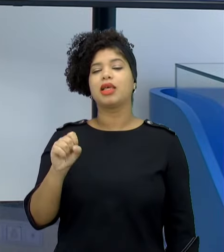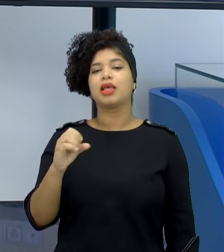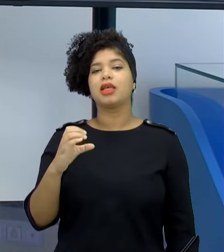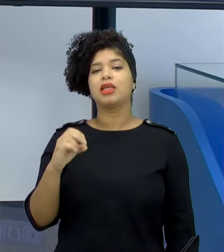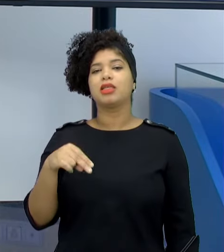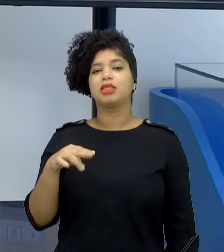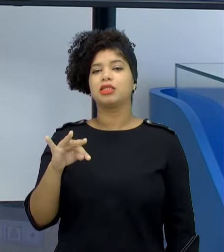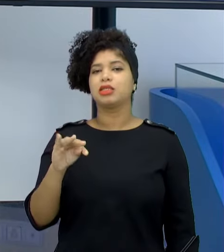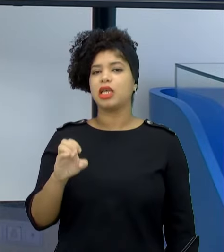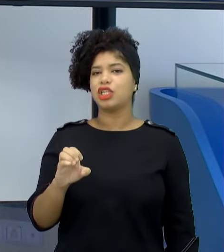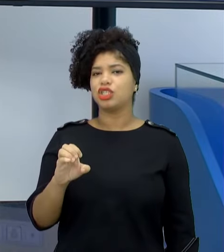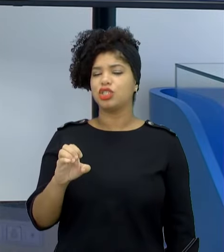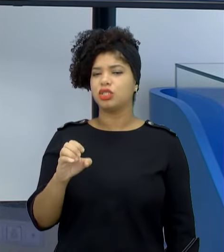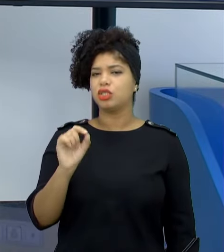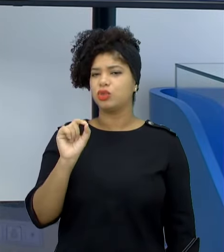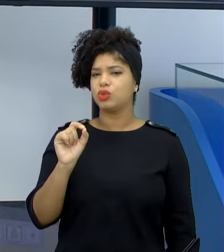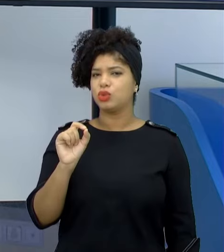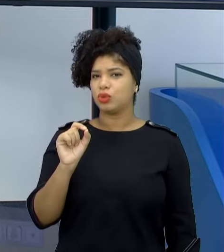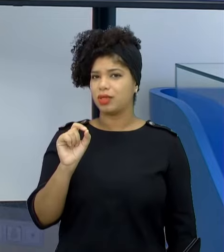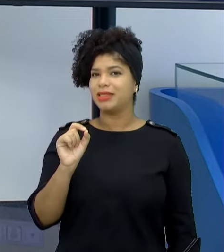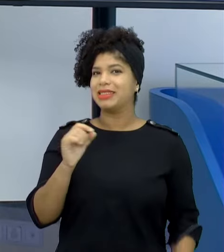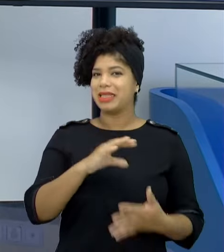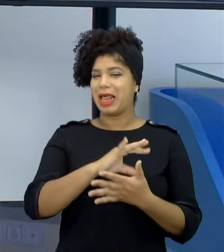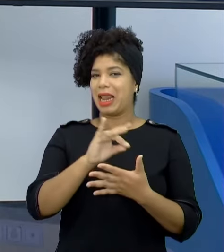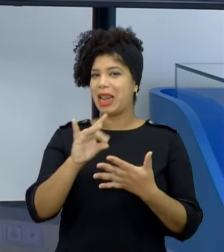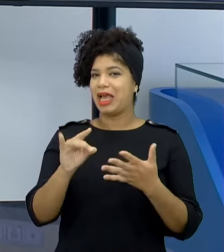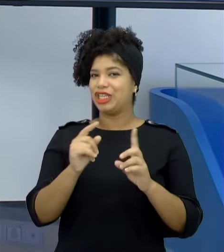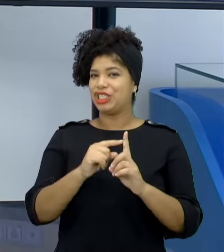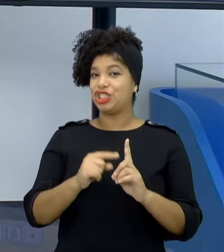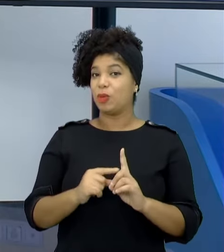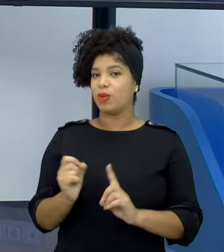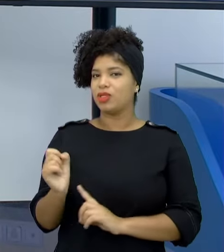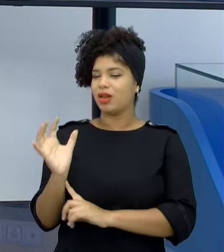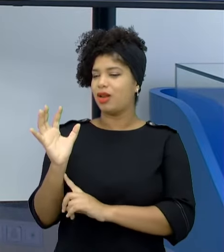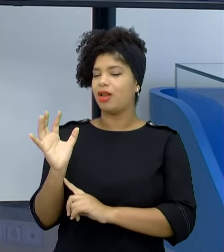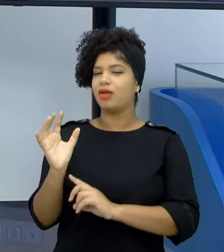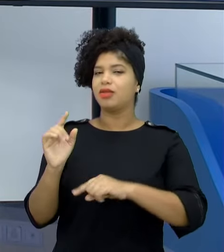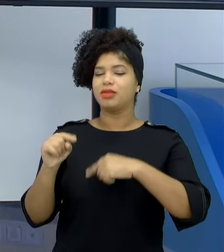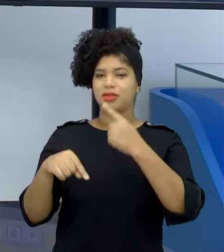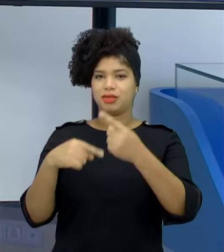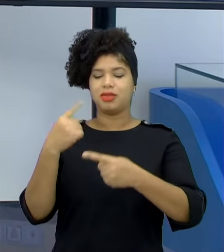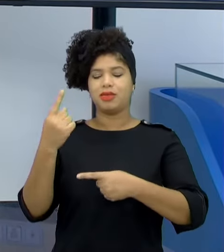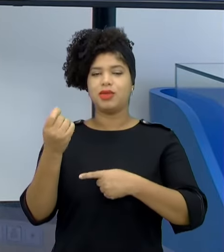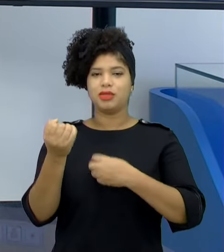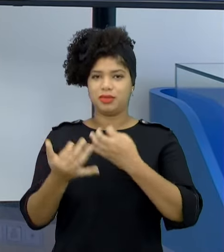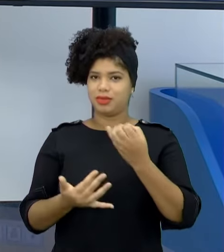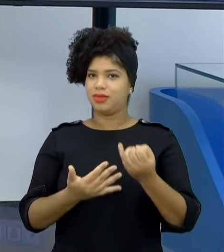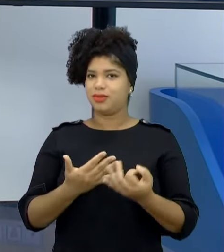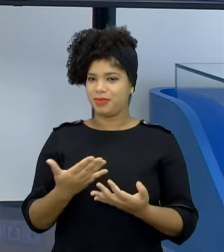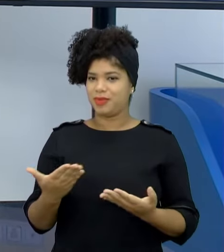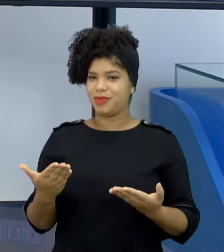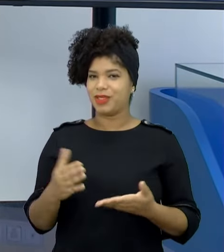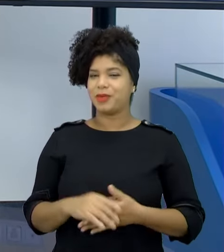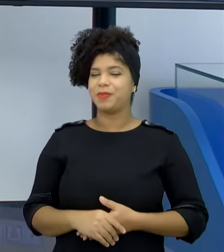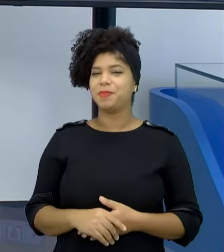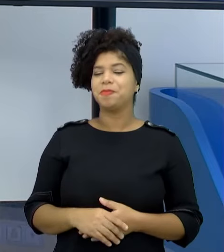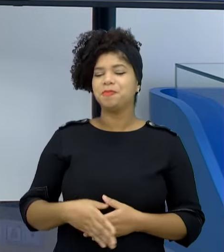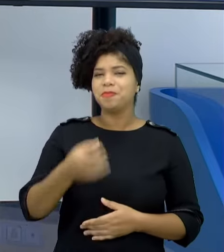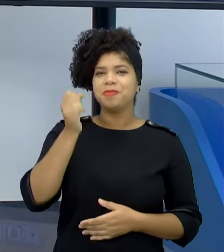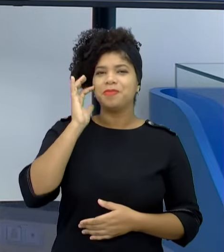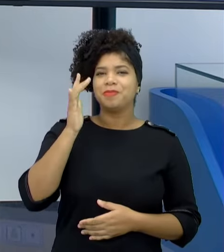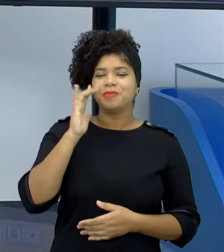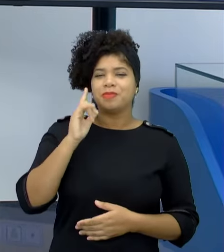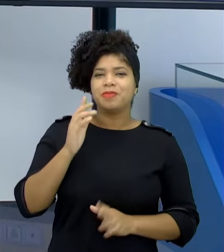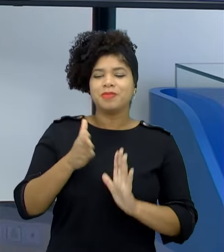discutir a respeito disso. Tem muita coisa para discutir ainda sobre perdas. Mas vamos pensando aí agora no que foi a